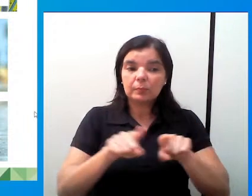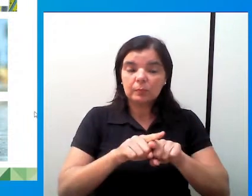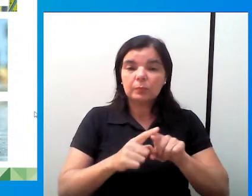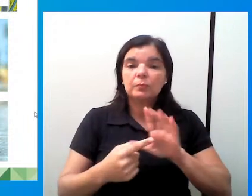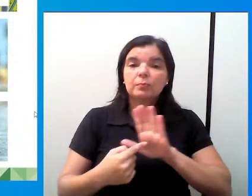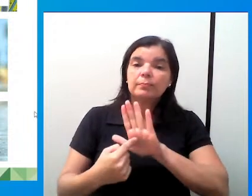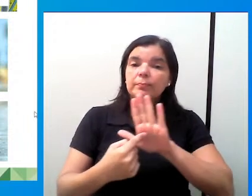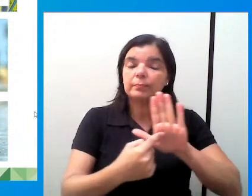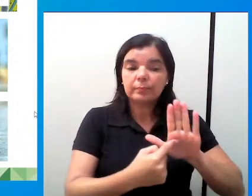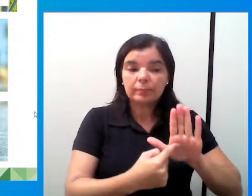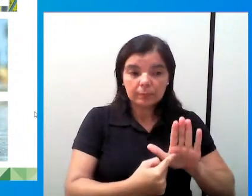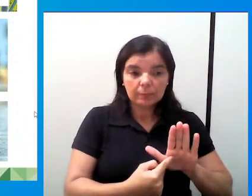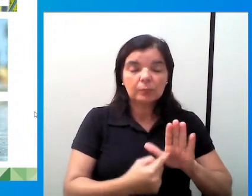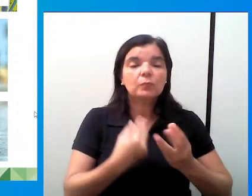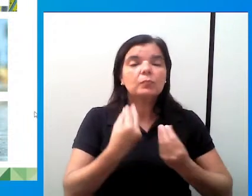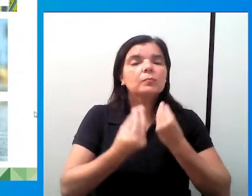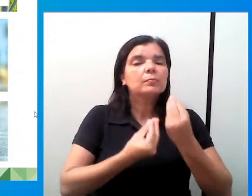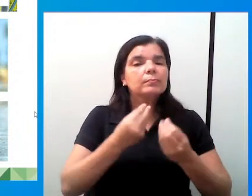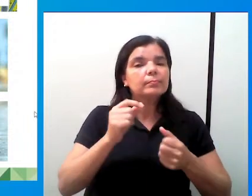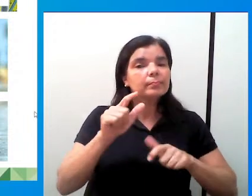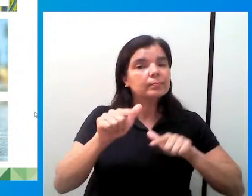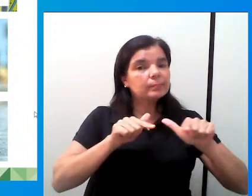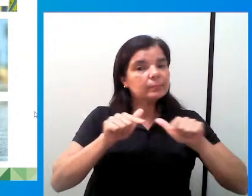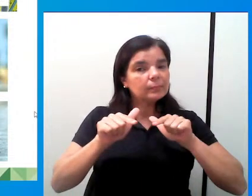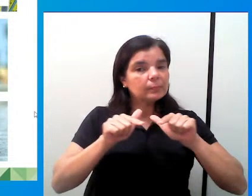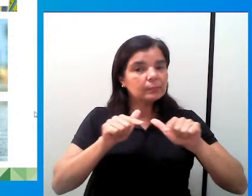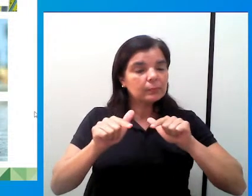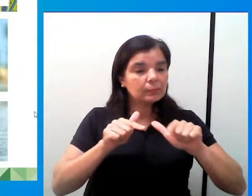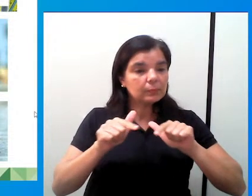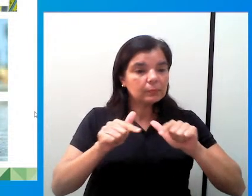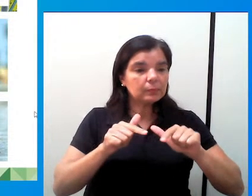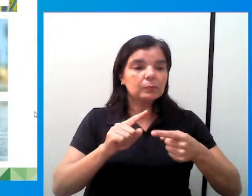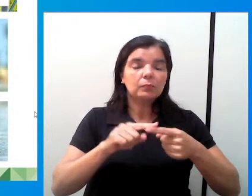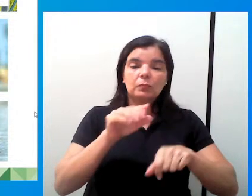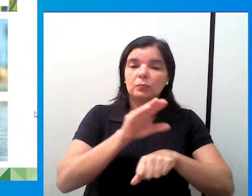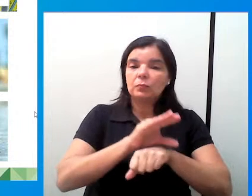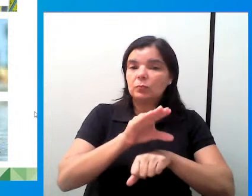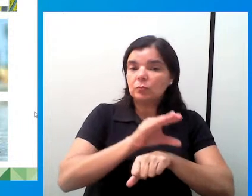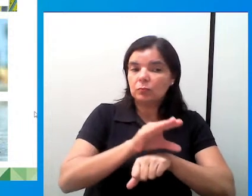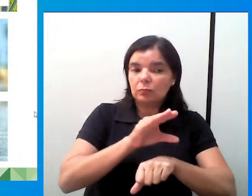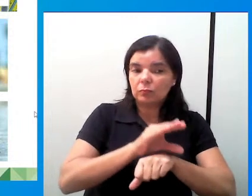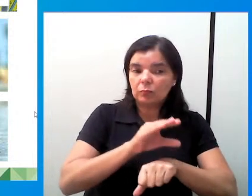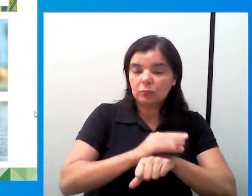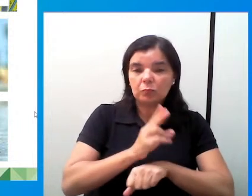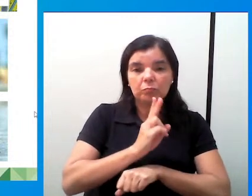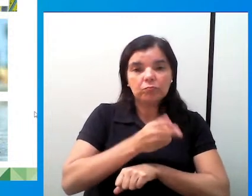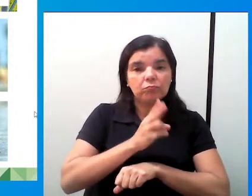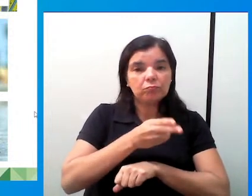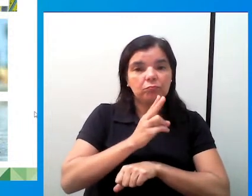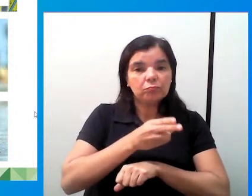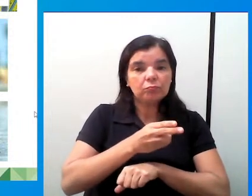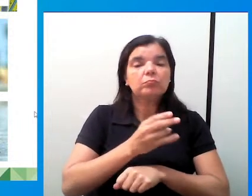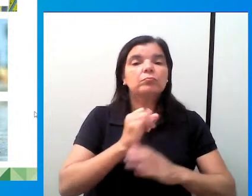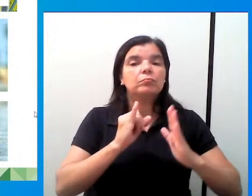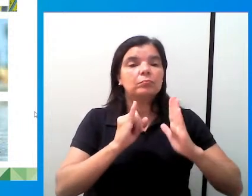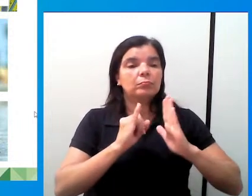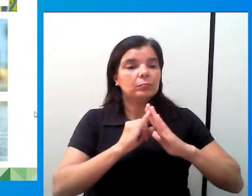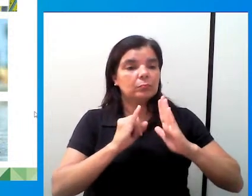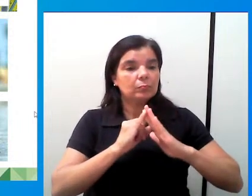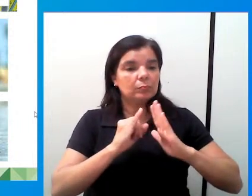exemplo para dizer, olha como é que é feito, né, seja num curso vizinho, no mesmo campus, né, e